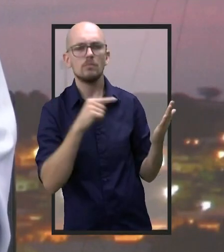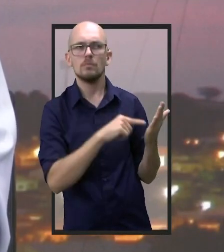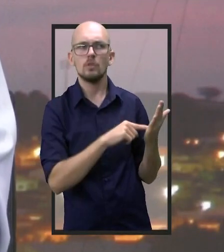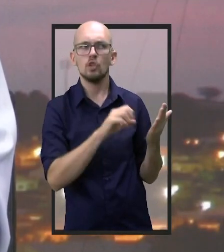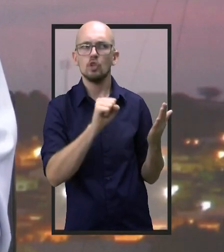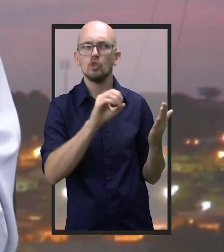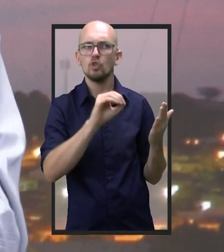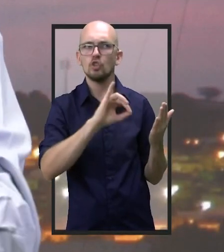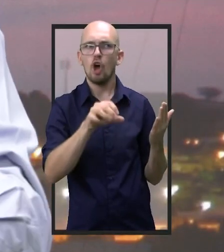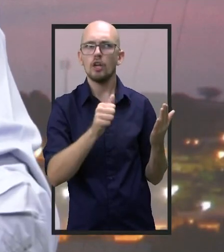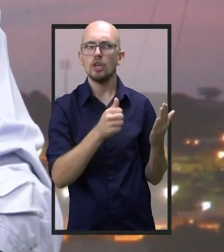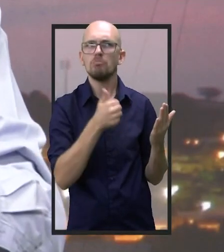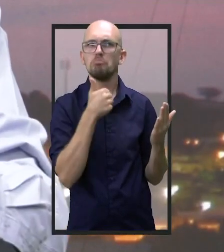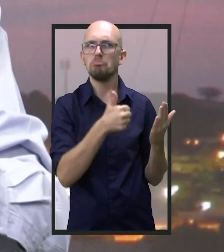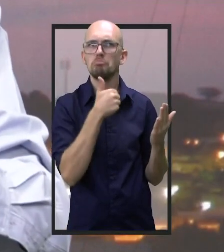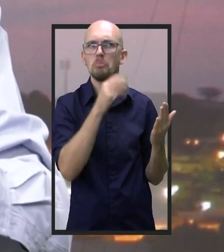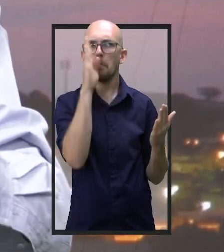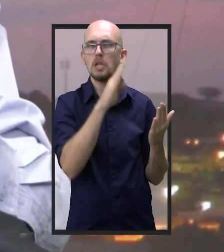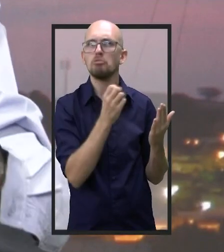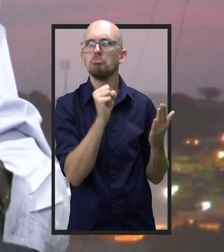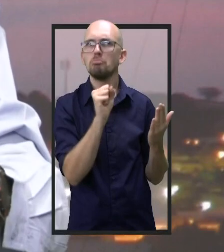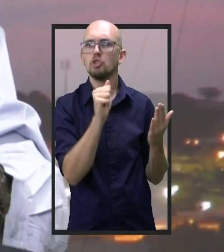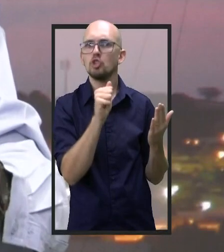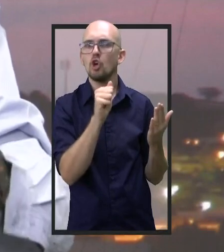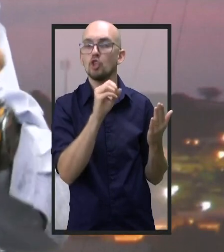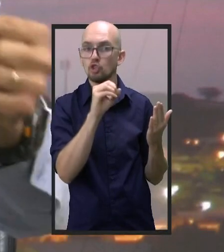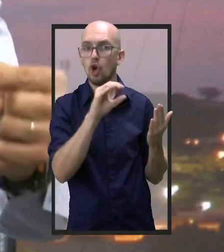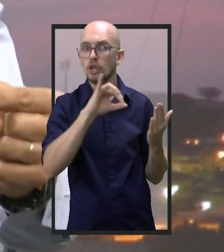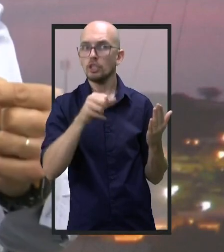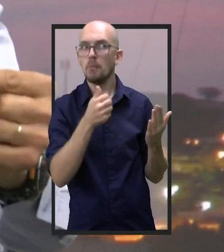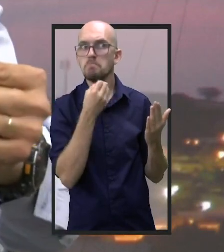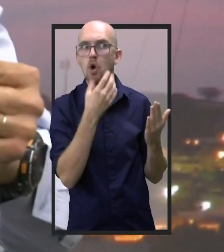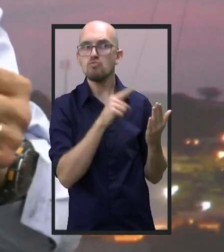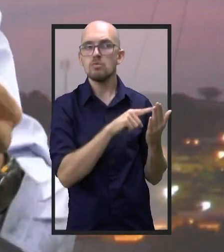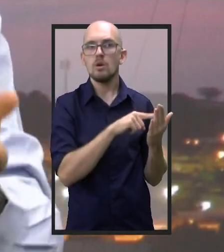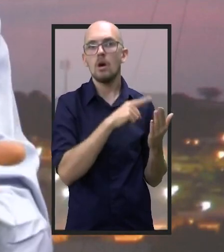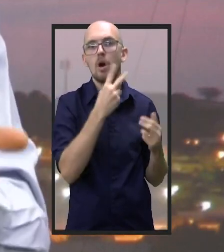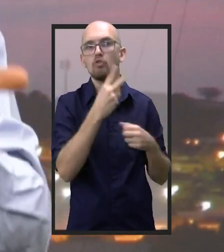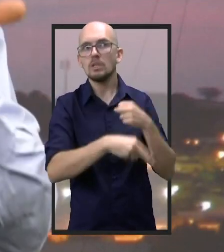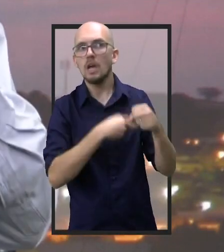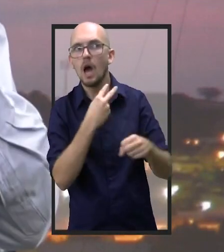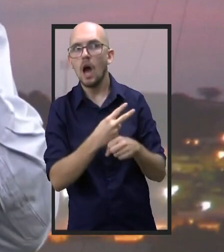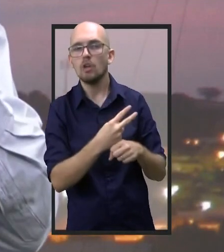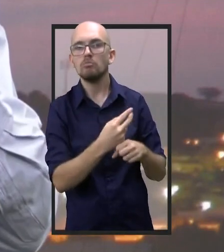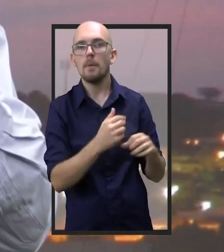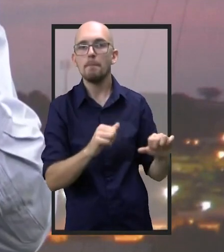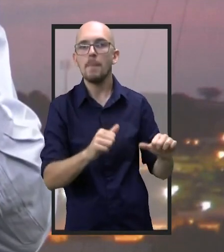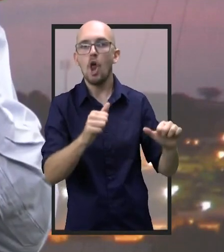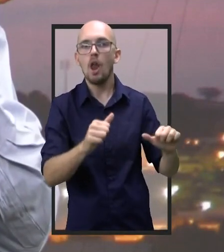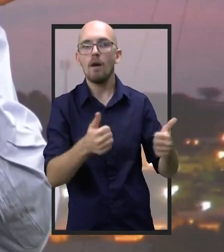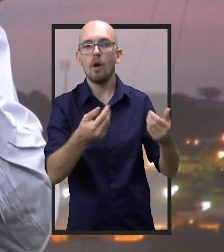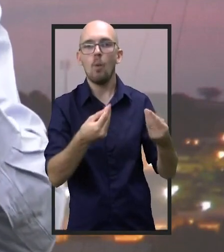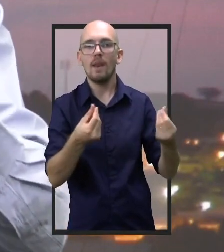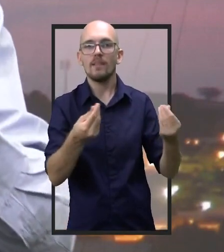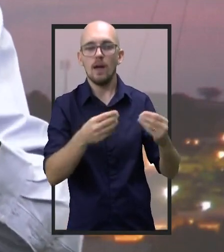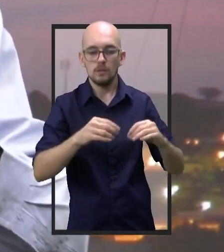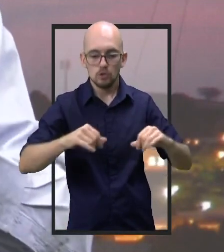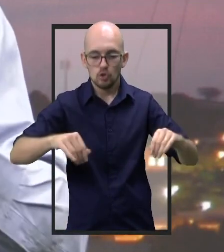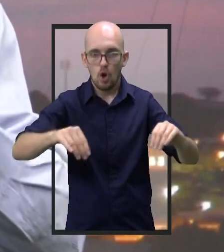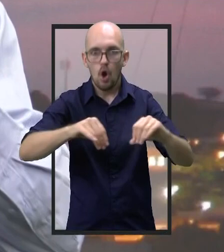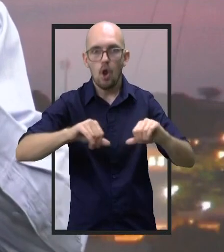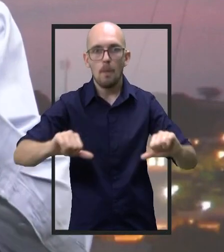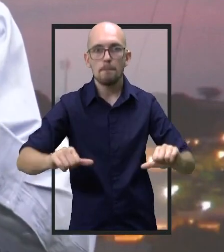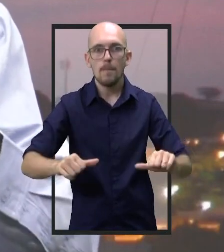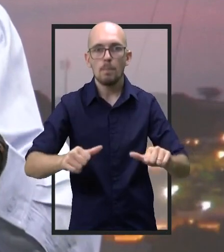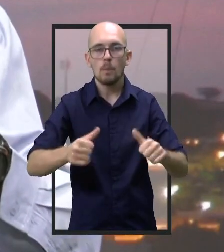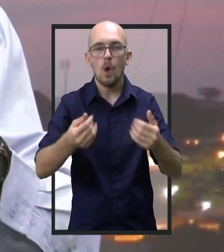soja está legal. Às vezes ele planta soja não 1 ano, planta 2. Você melhora a qualidade do solo agronômico,